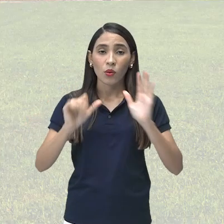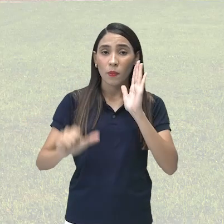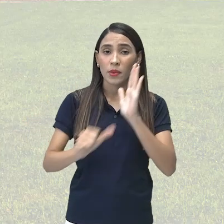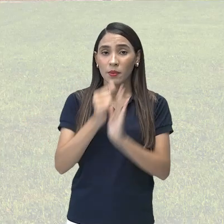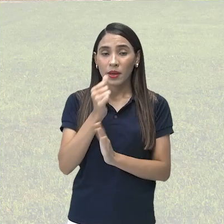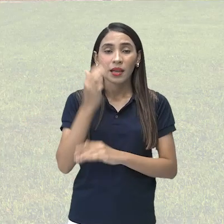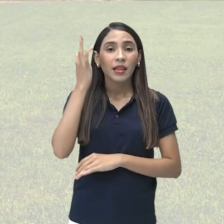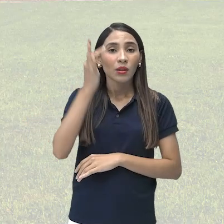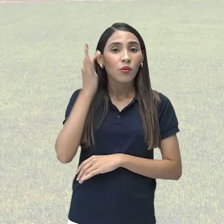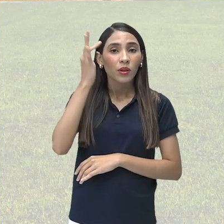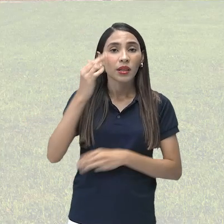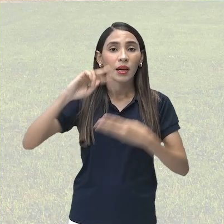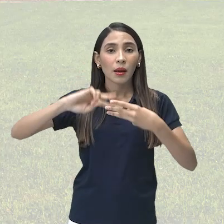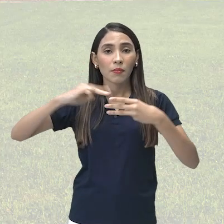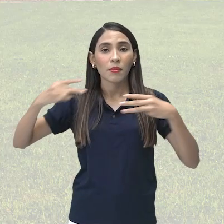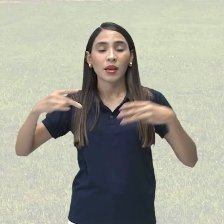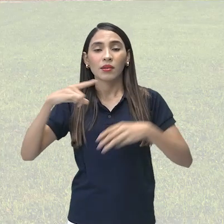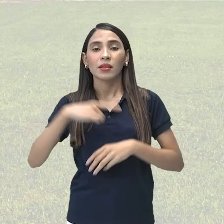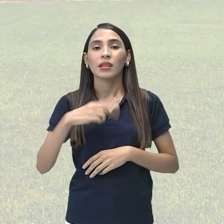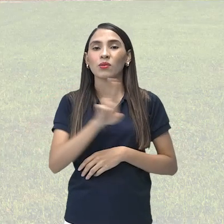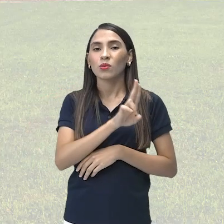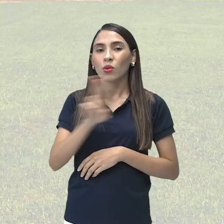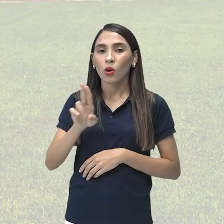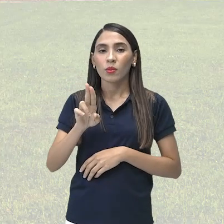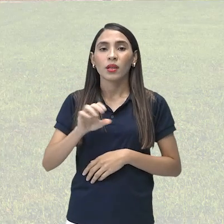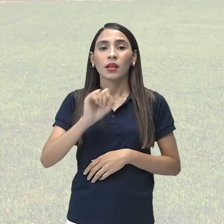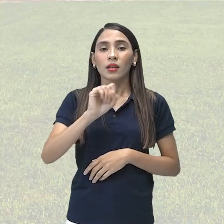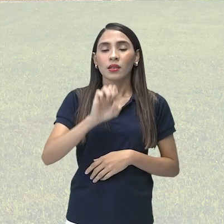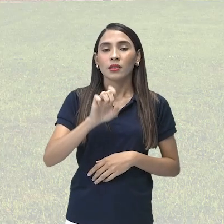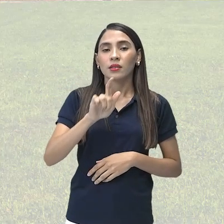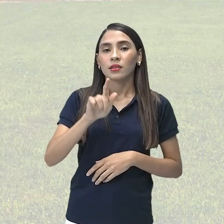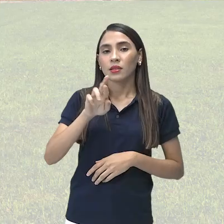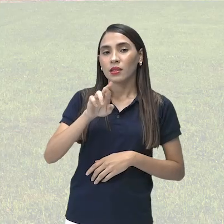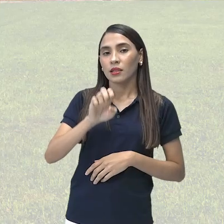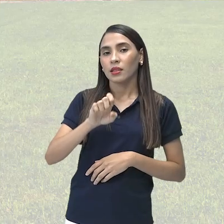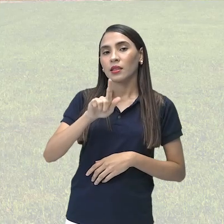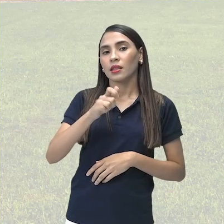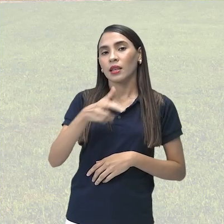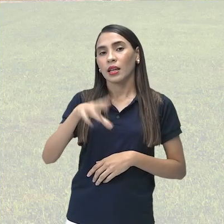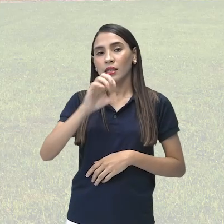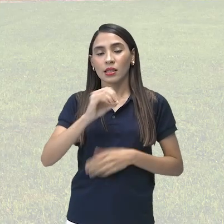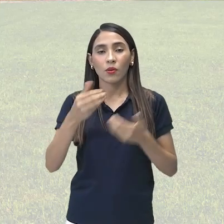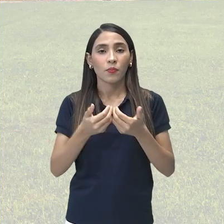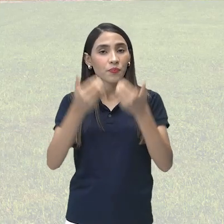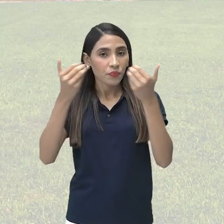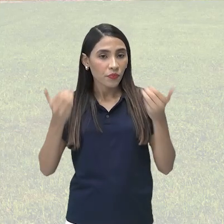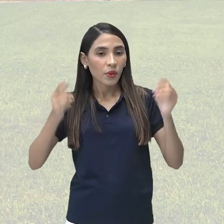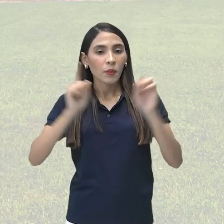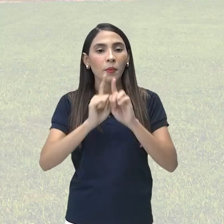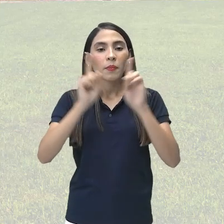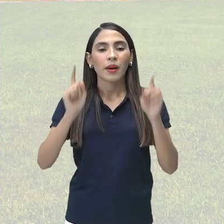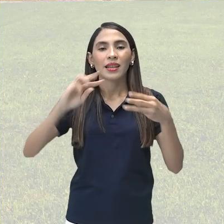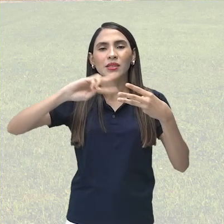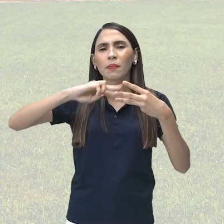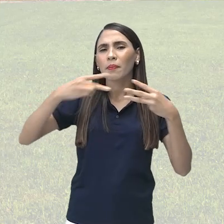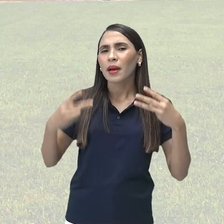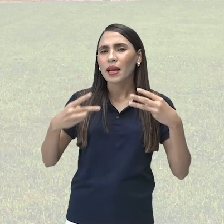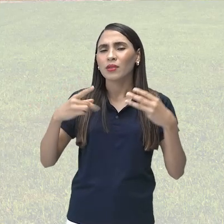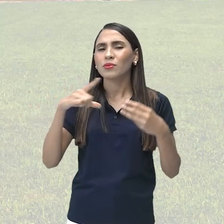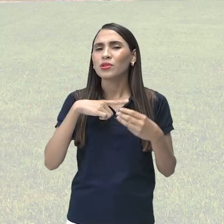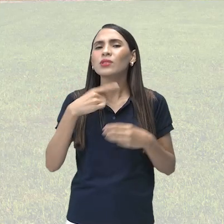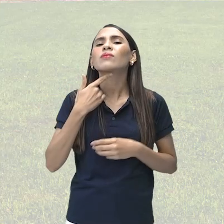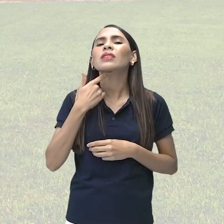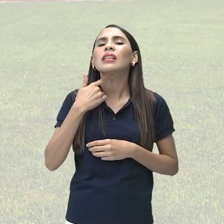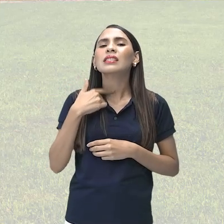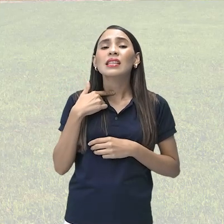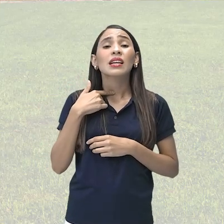de Mendel, que é chamada a lei da segregação. Correto? Mas Mendel, ele era muito